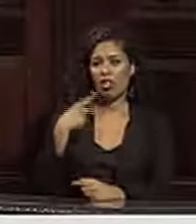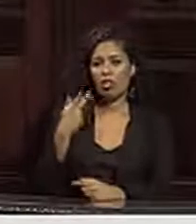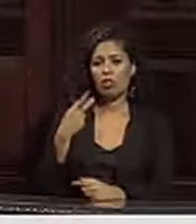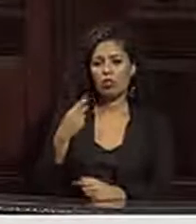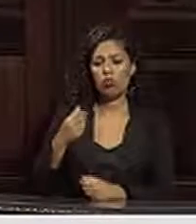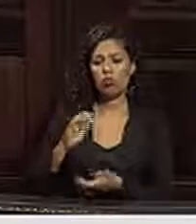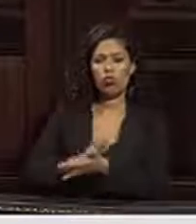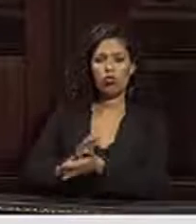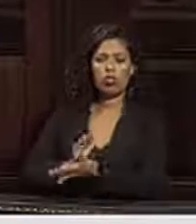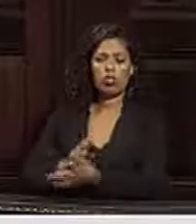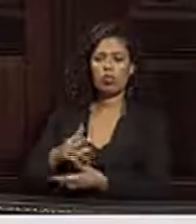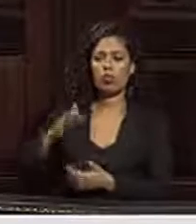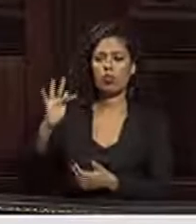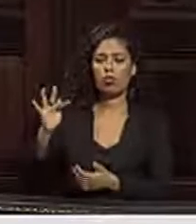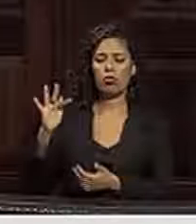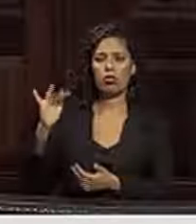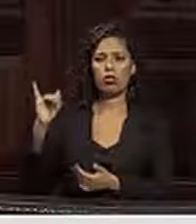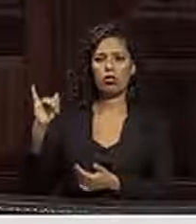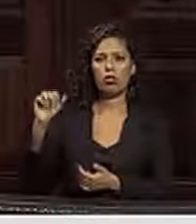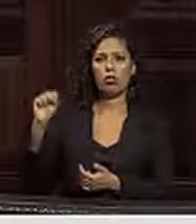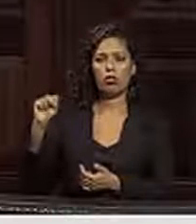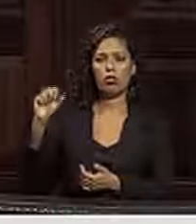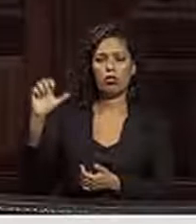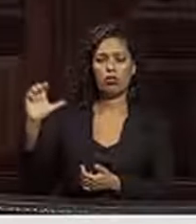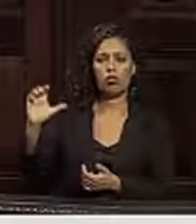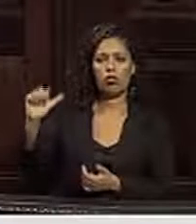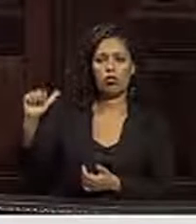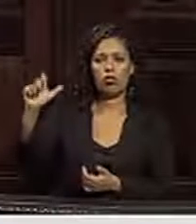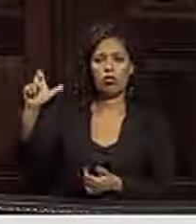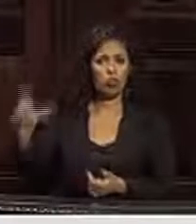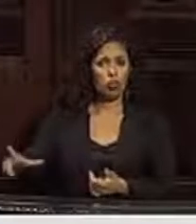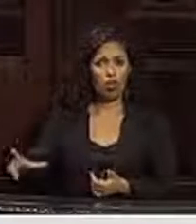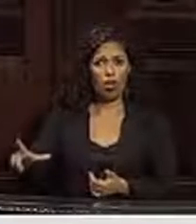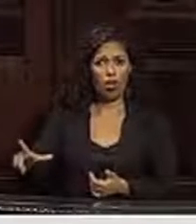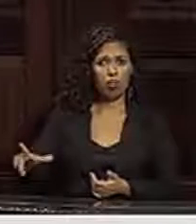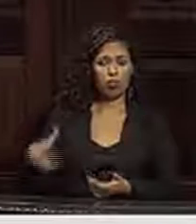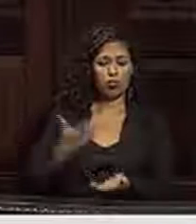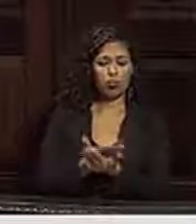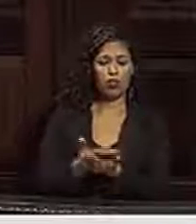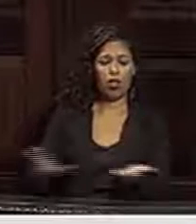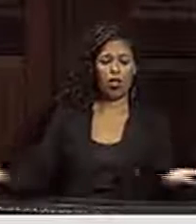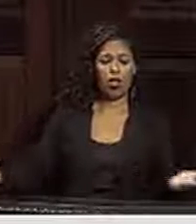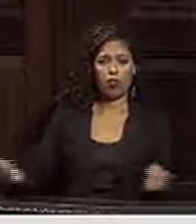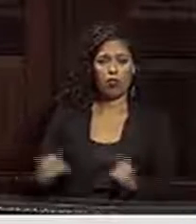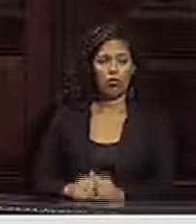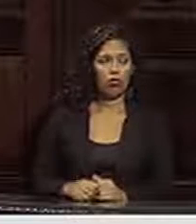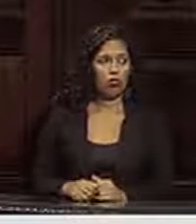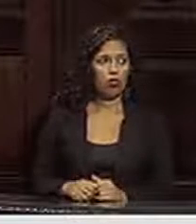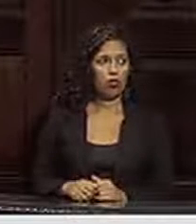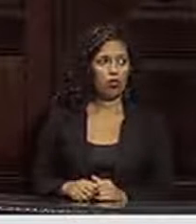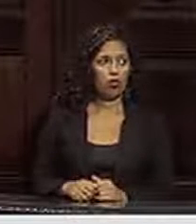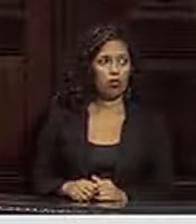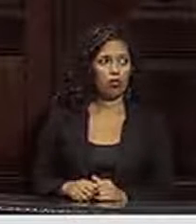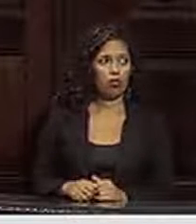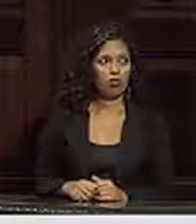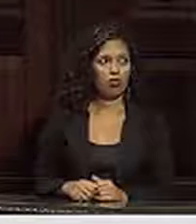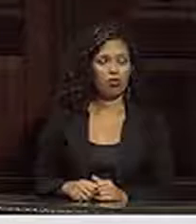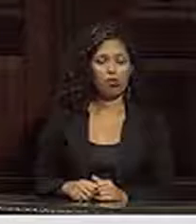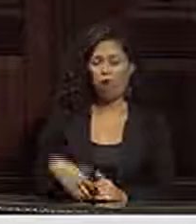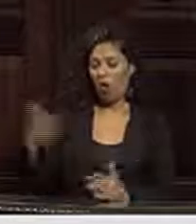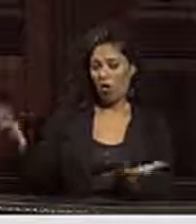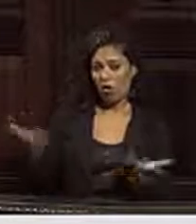pedalada fiscal que acusavam a presidenta Dilma, hoje é considerado, inclusive, legal